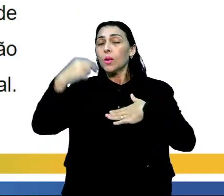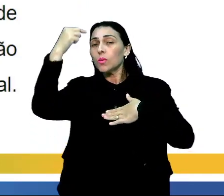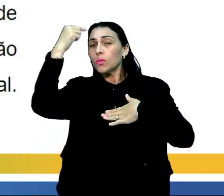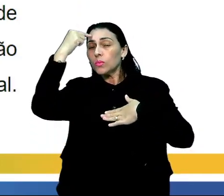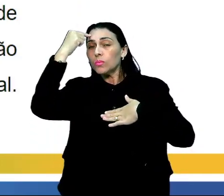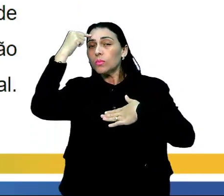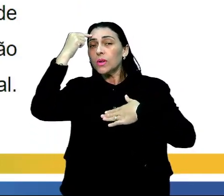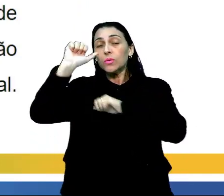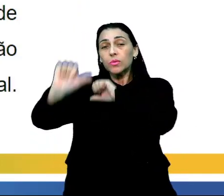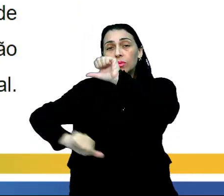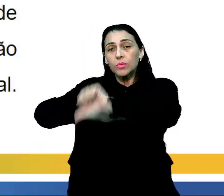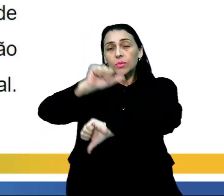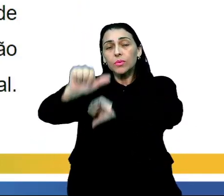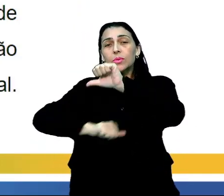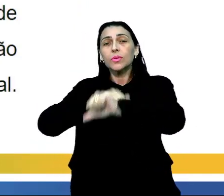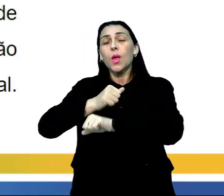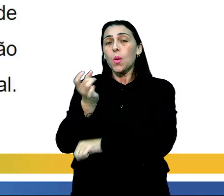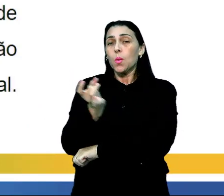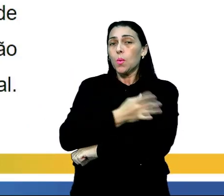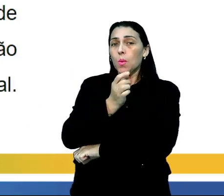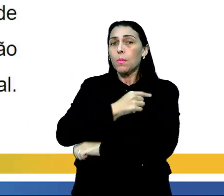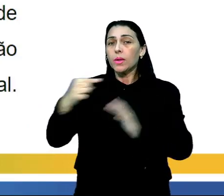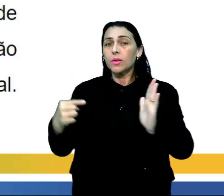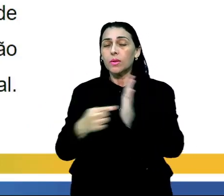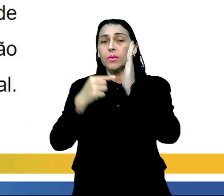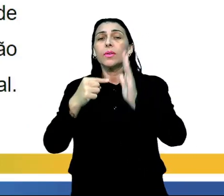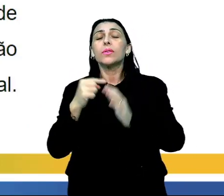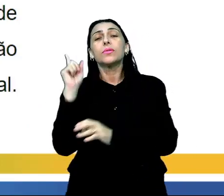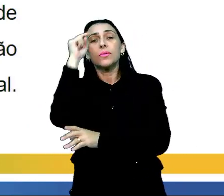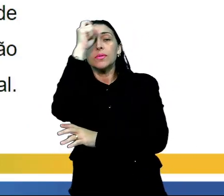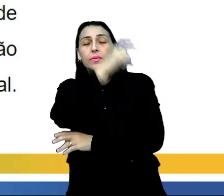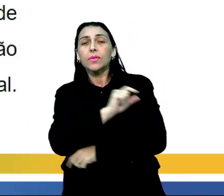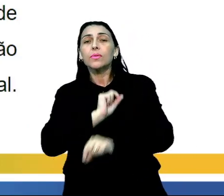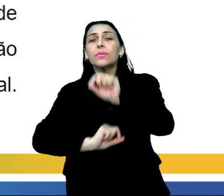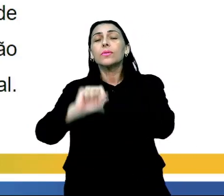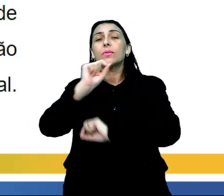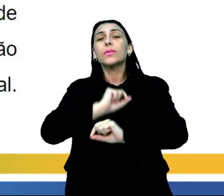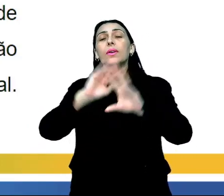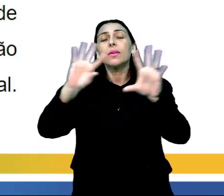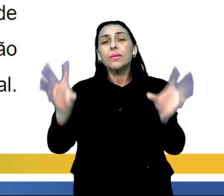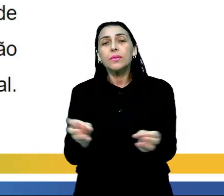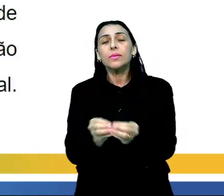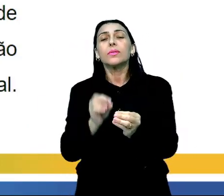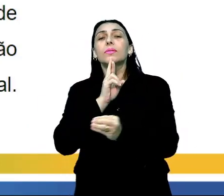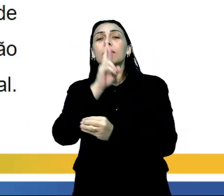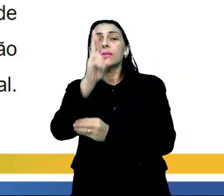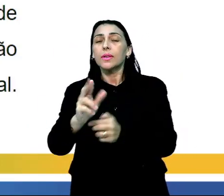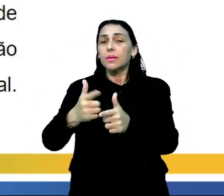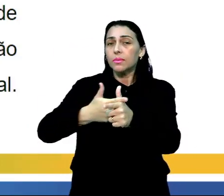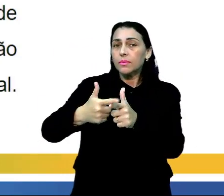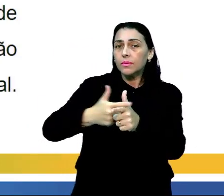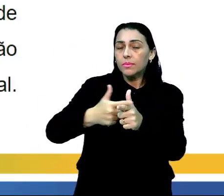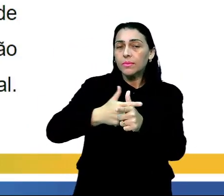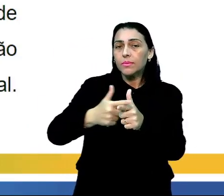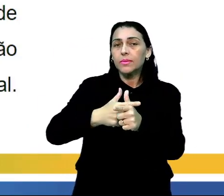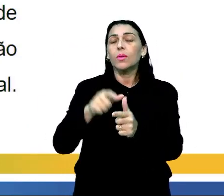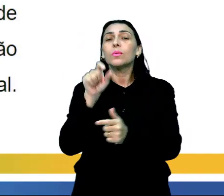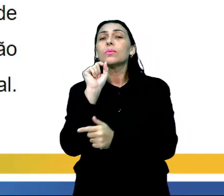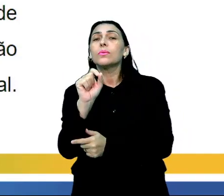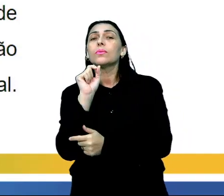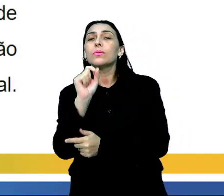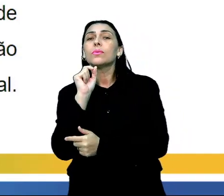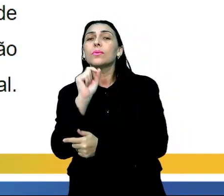mentalidade social e o receio de denunciar dificultam a resolução desta problemática, o